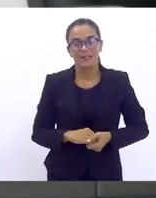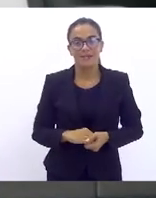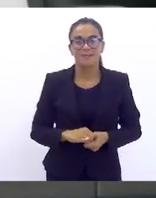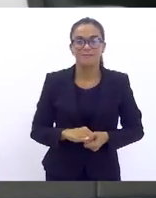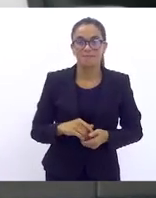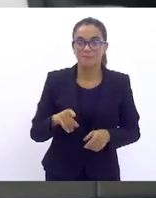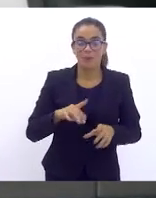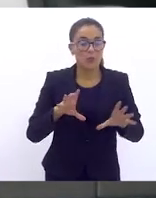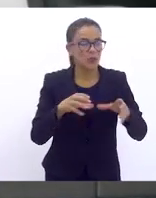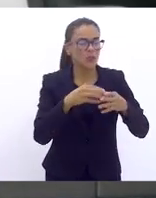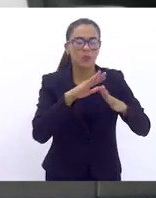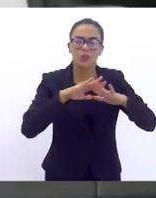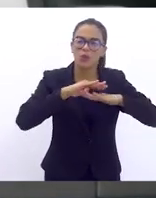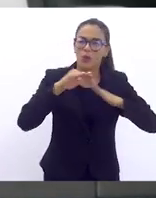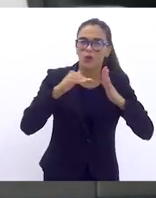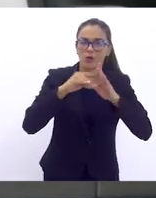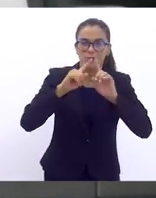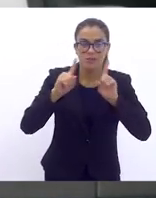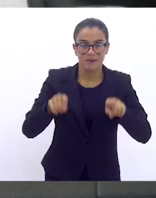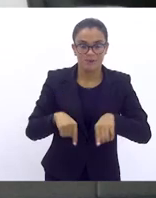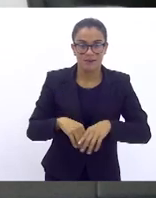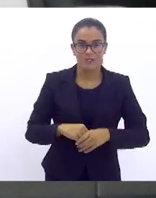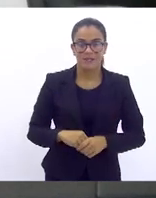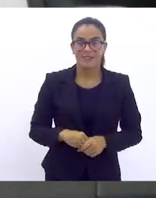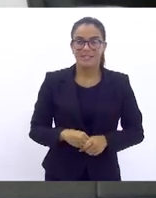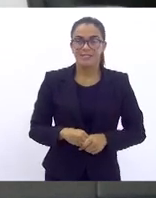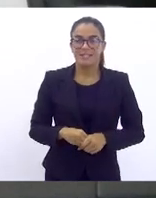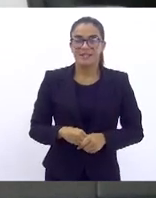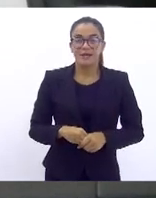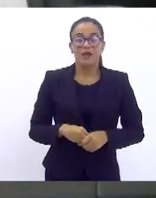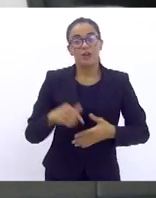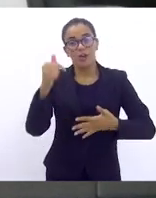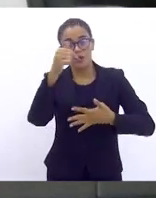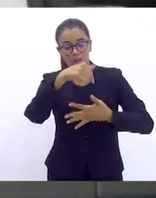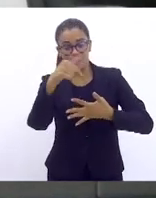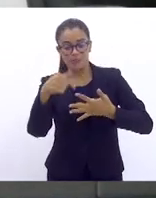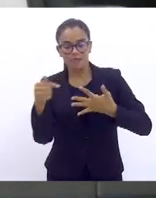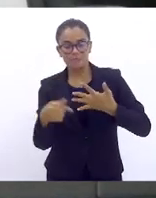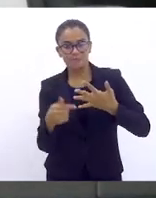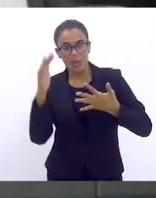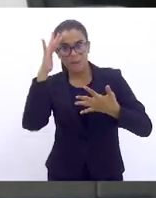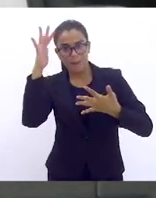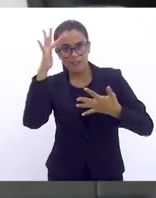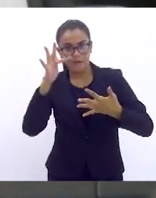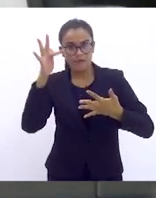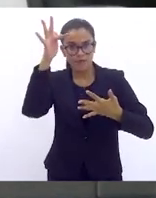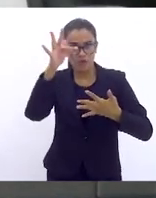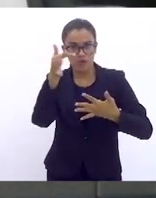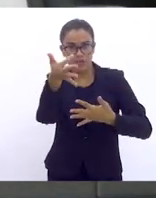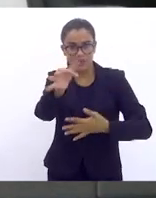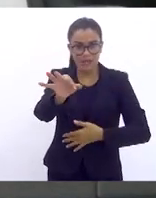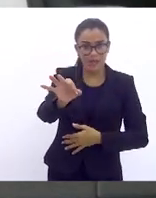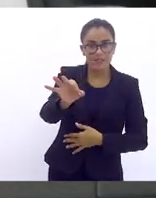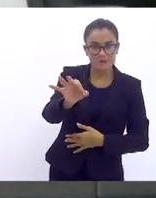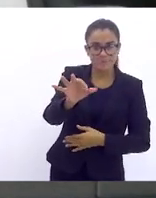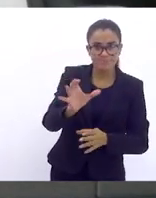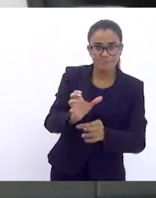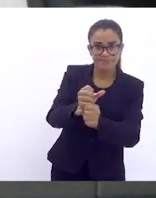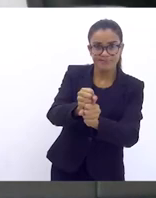ceplag e do Estado do Rio de Janeiro os fatores portadores de futuro então como eu falei são 10 né